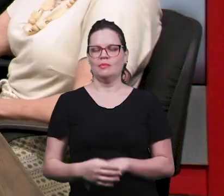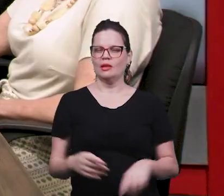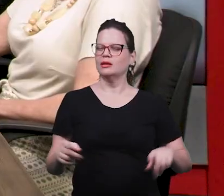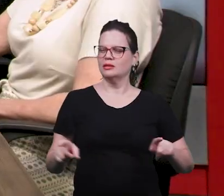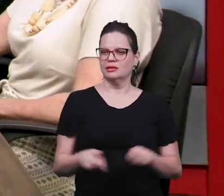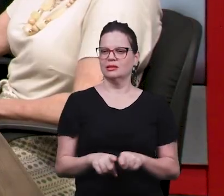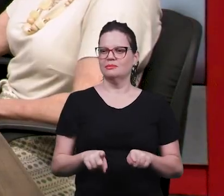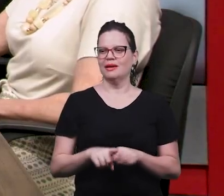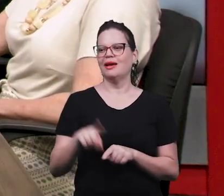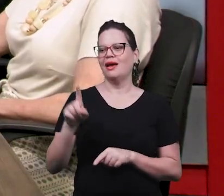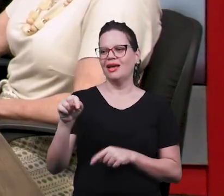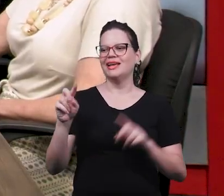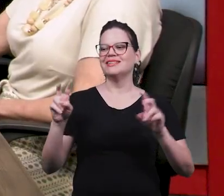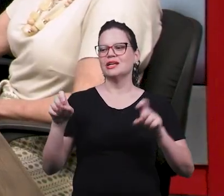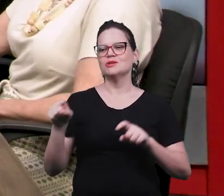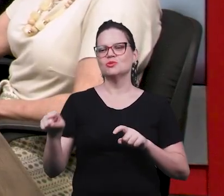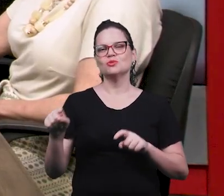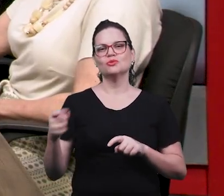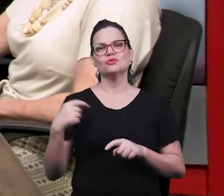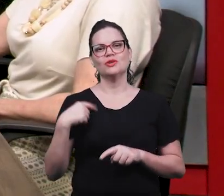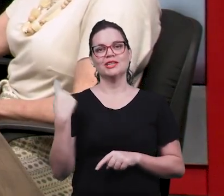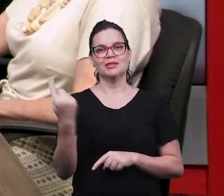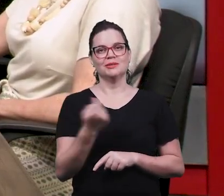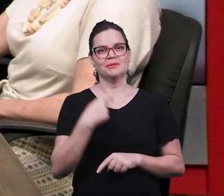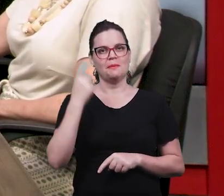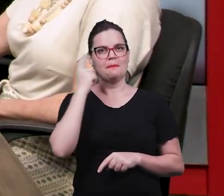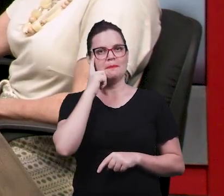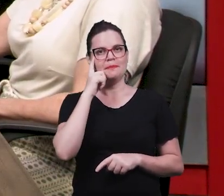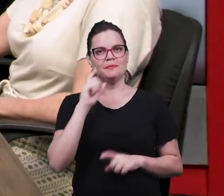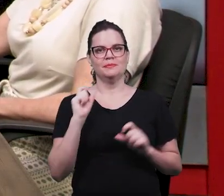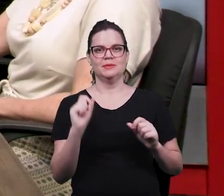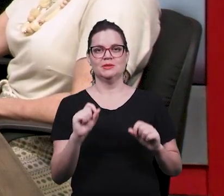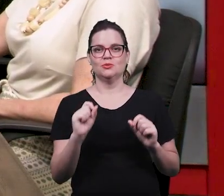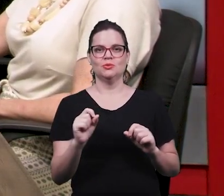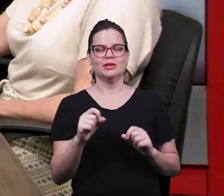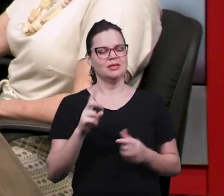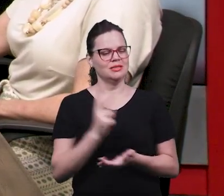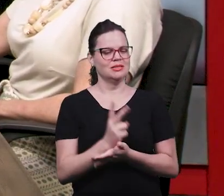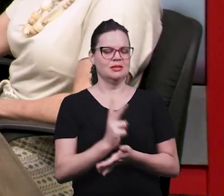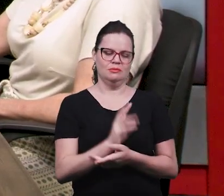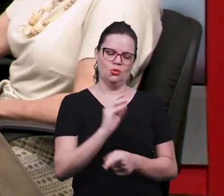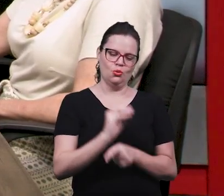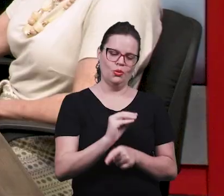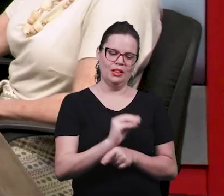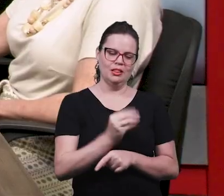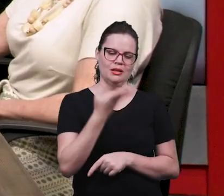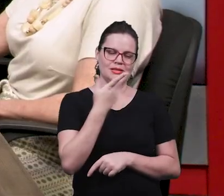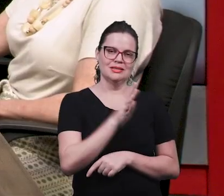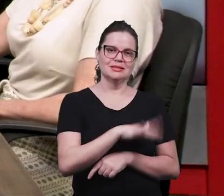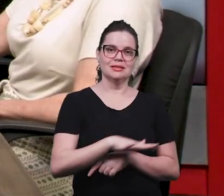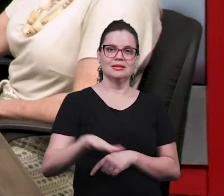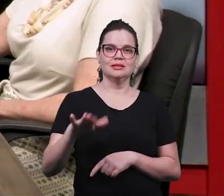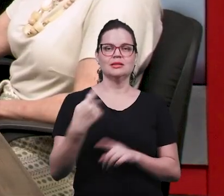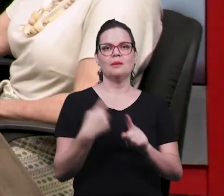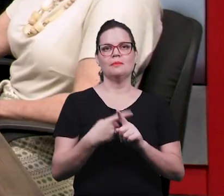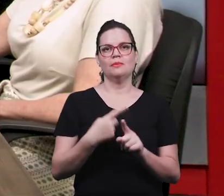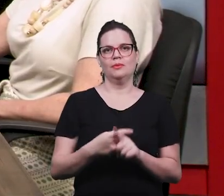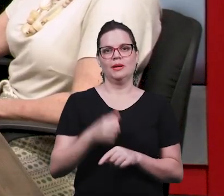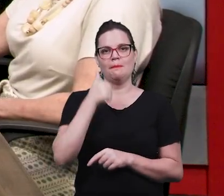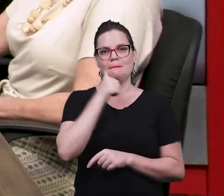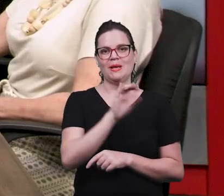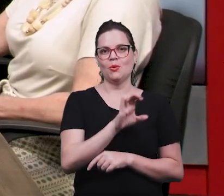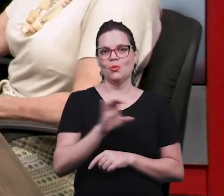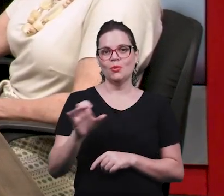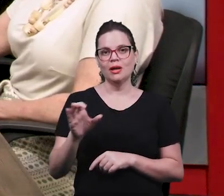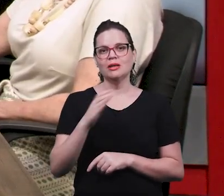das coisas que fez que a gente também pensasse em ficar mais com as crianças, né? A minha